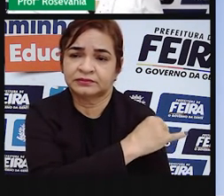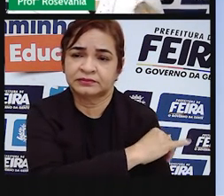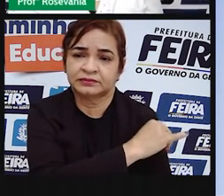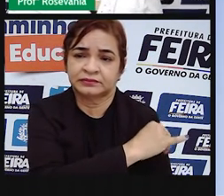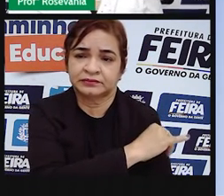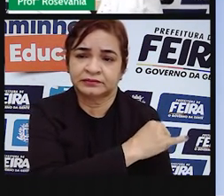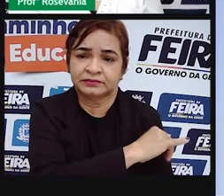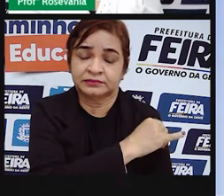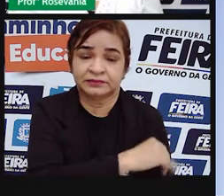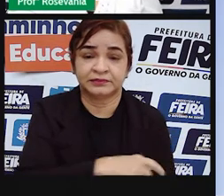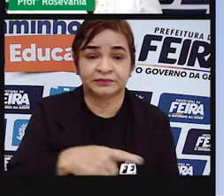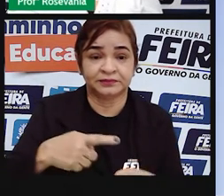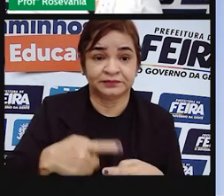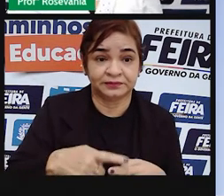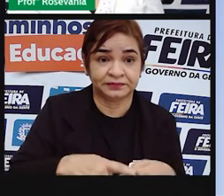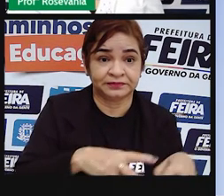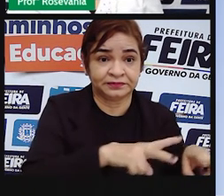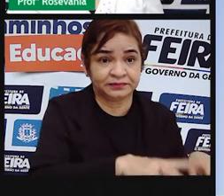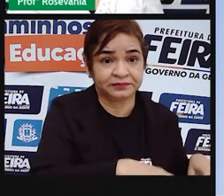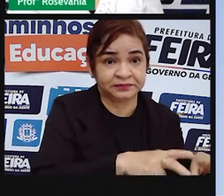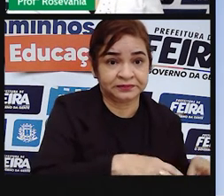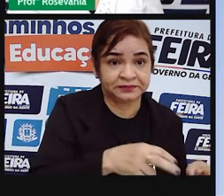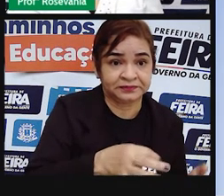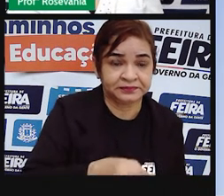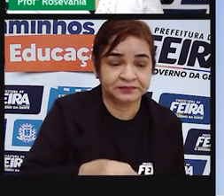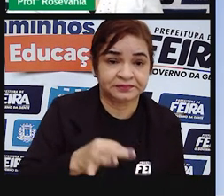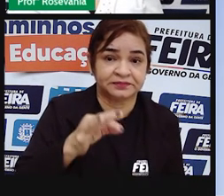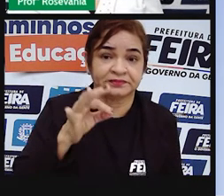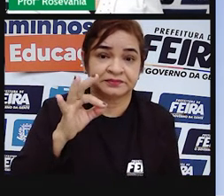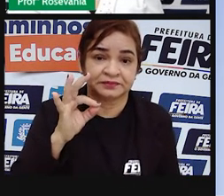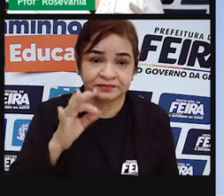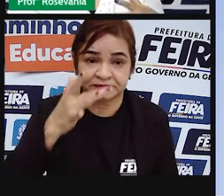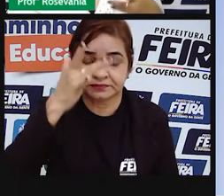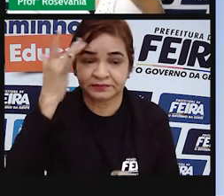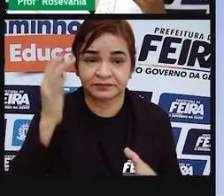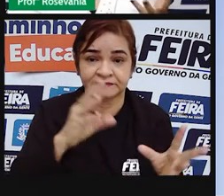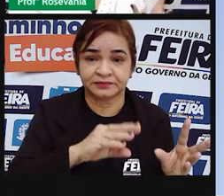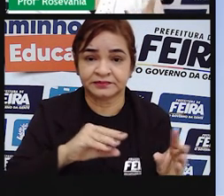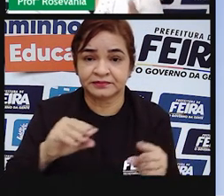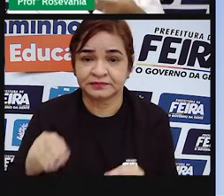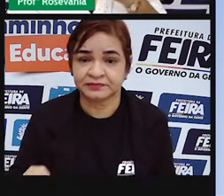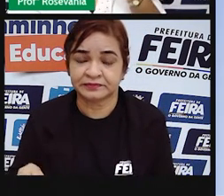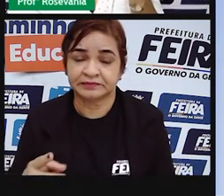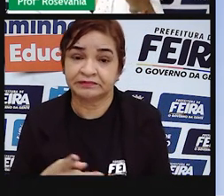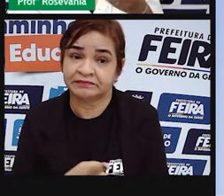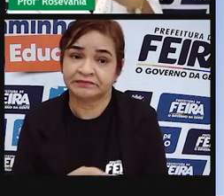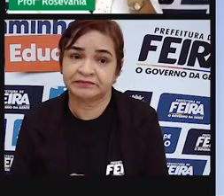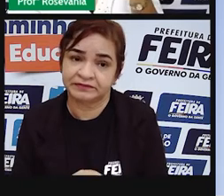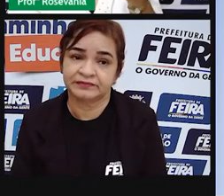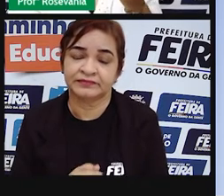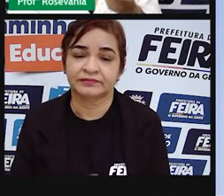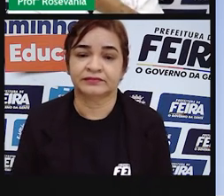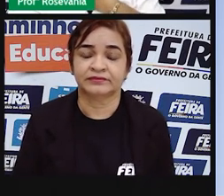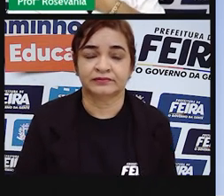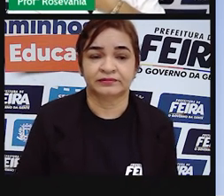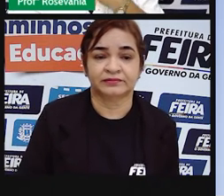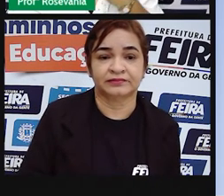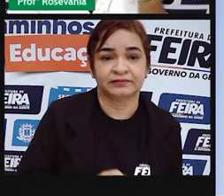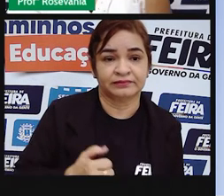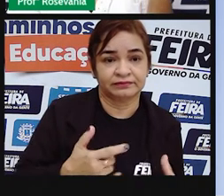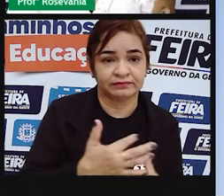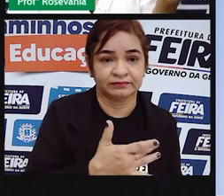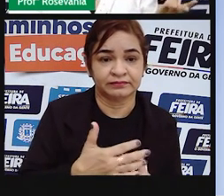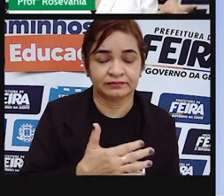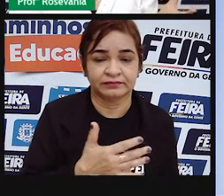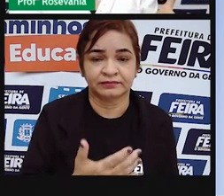próprio desenvolvimento do café, e aí estava tendo um processo de urbanização, formando muitas